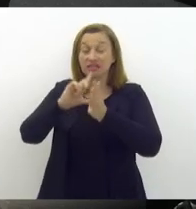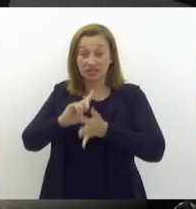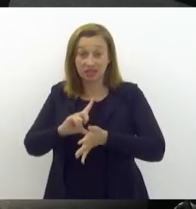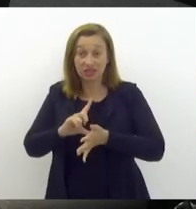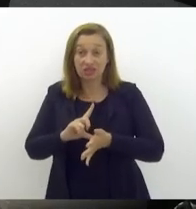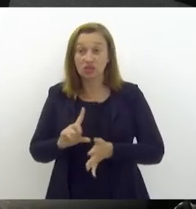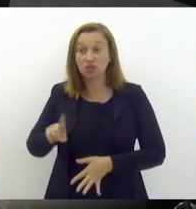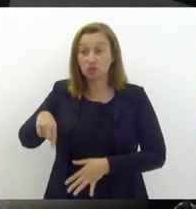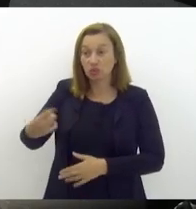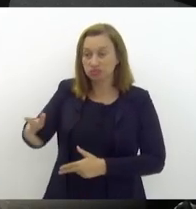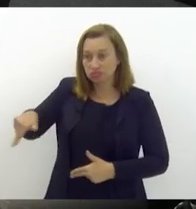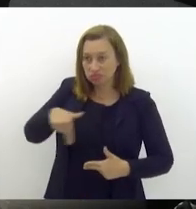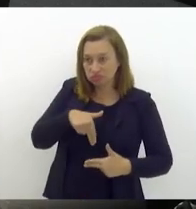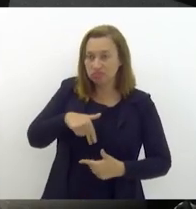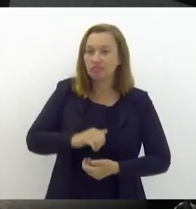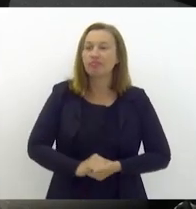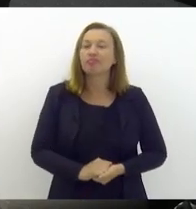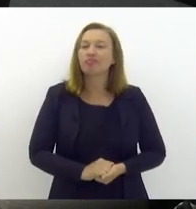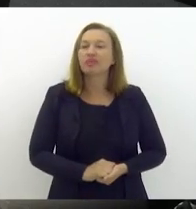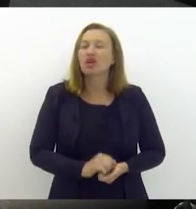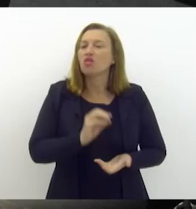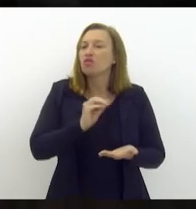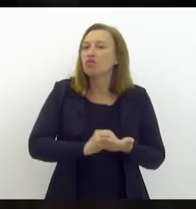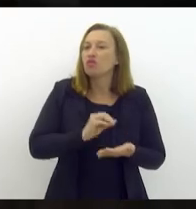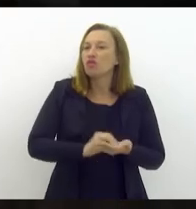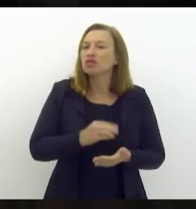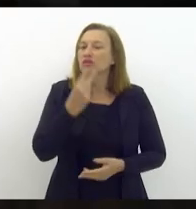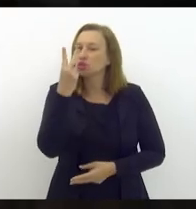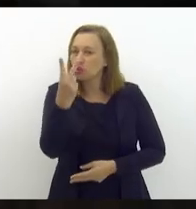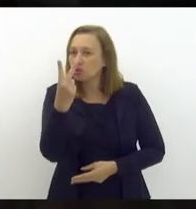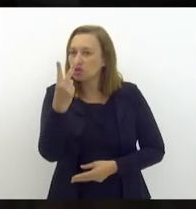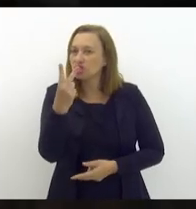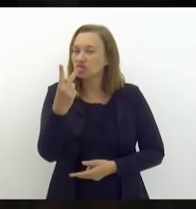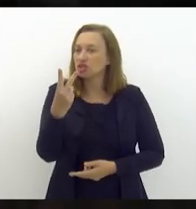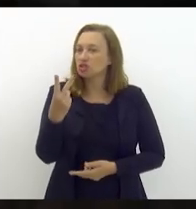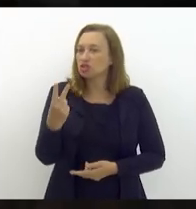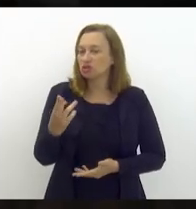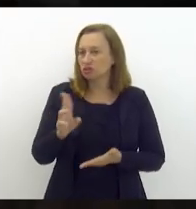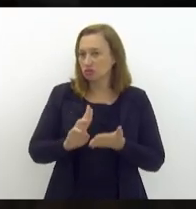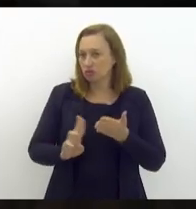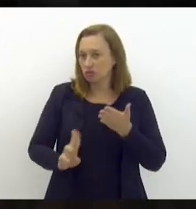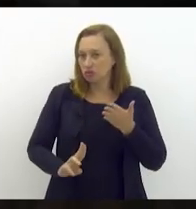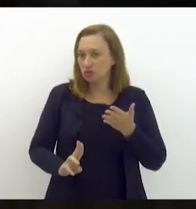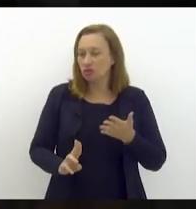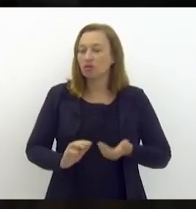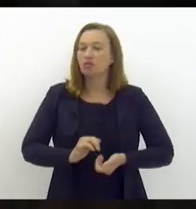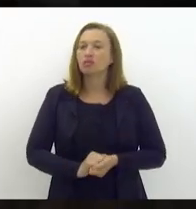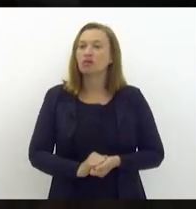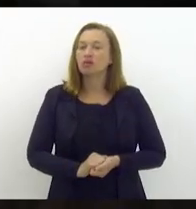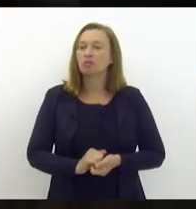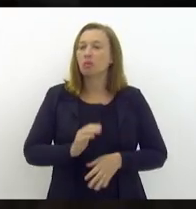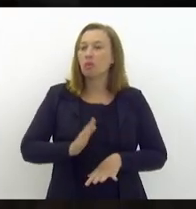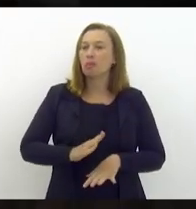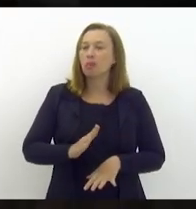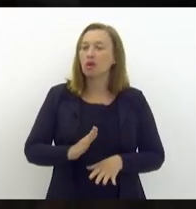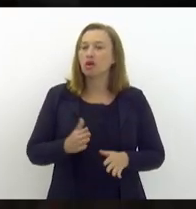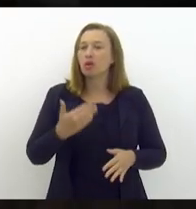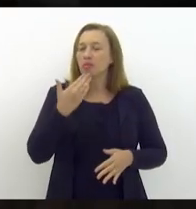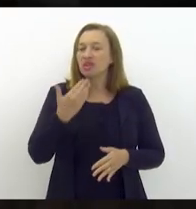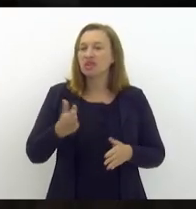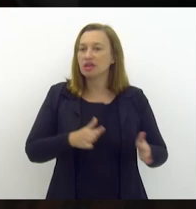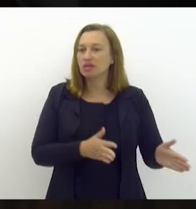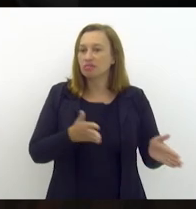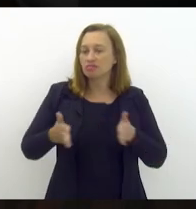antes do próximo orador, como falta aqui mais dois oradores inscritos, vou prorrogar a sessão por mais o requerimento